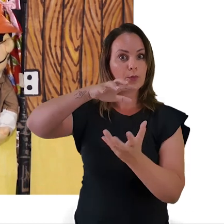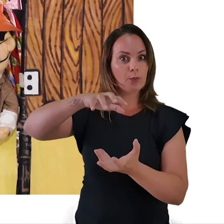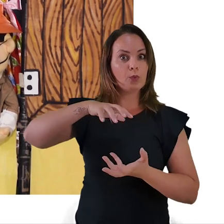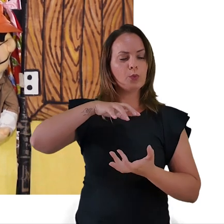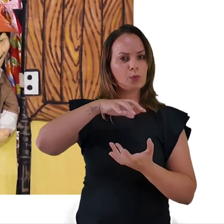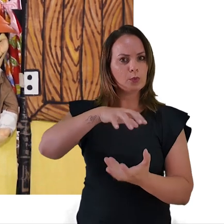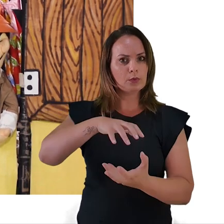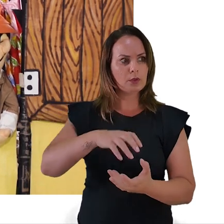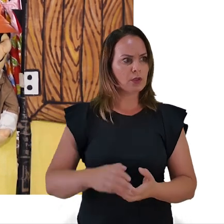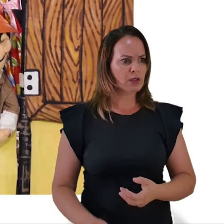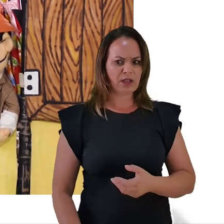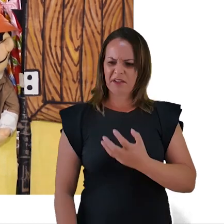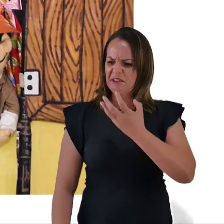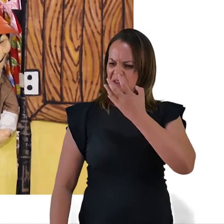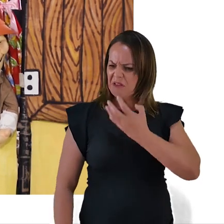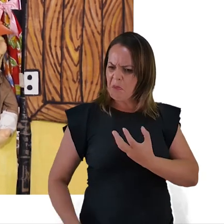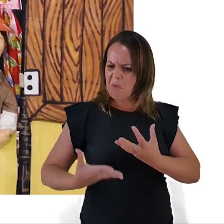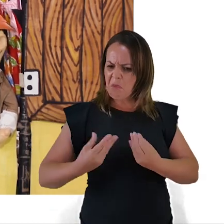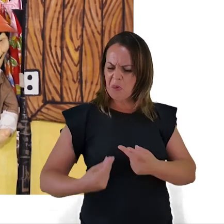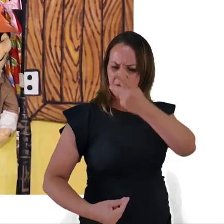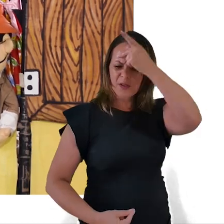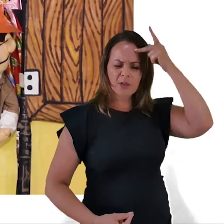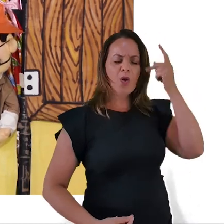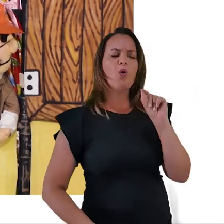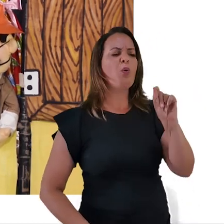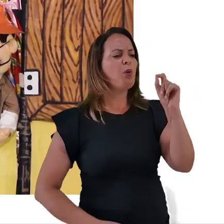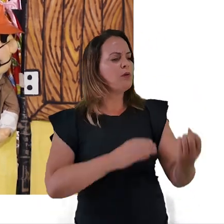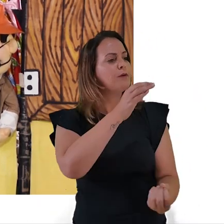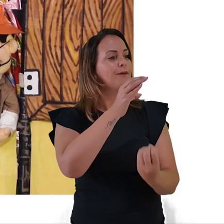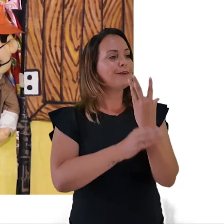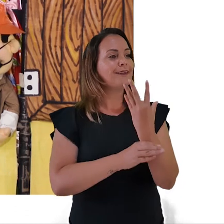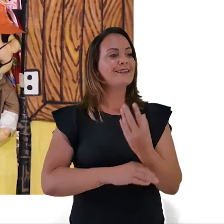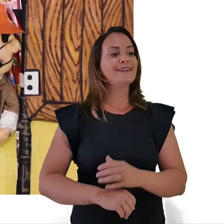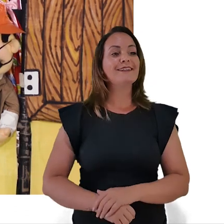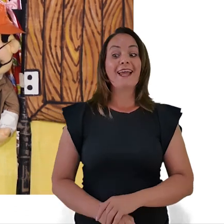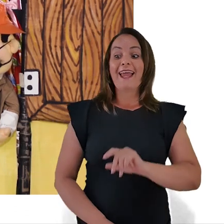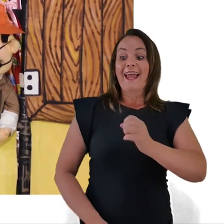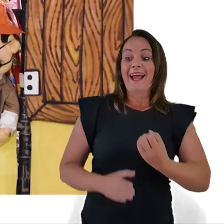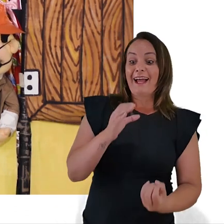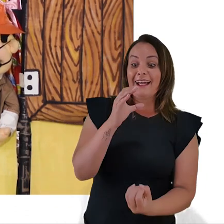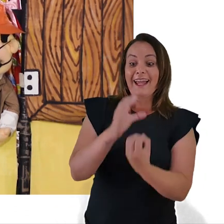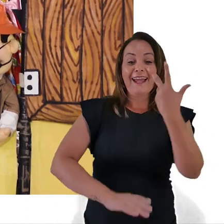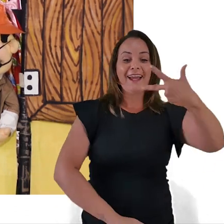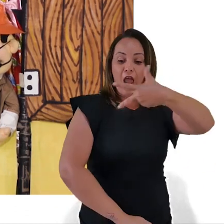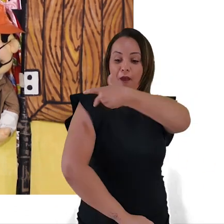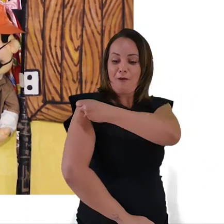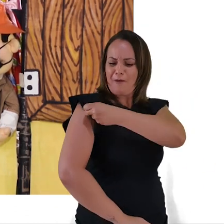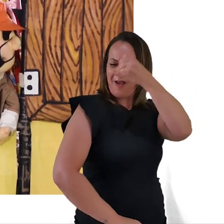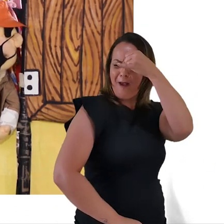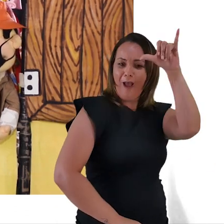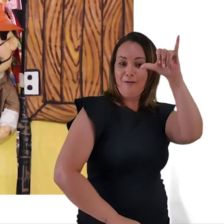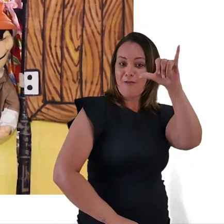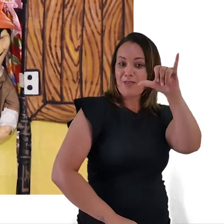Tanta gente assim? E o que ele inventou? Ele inventou a vacina contra a